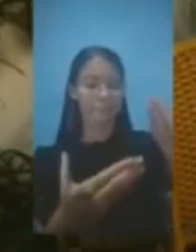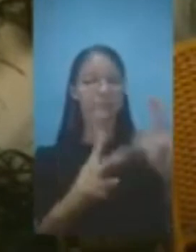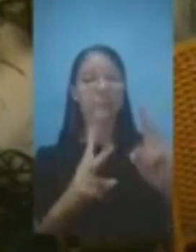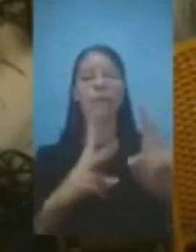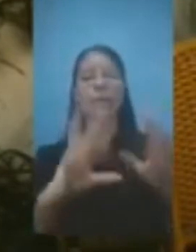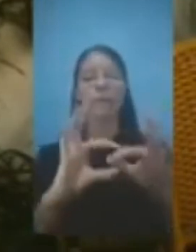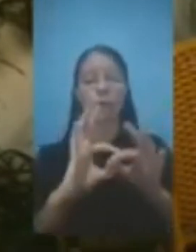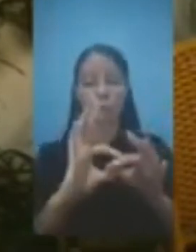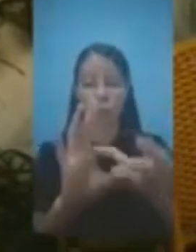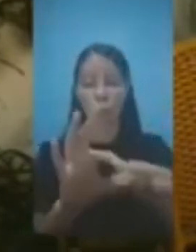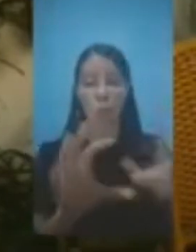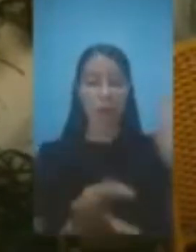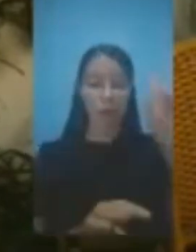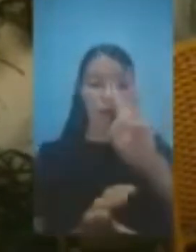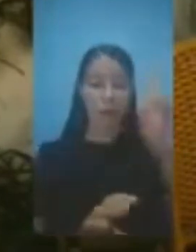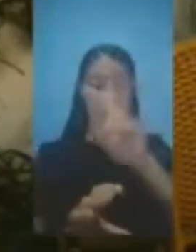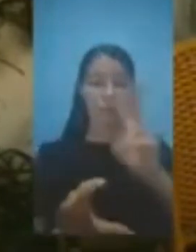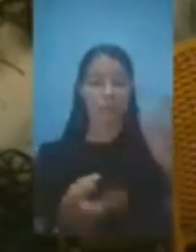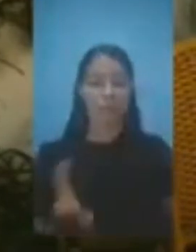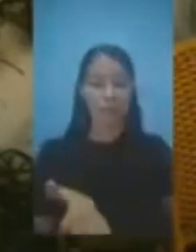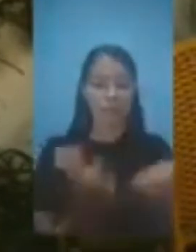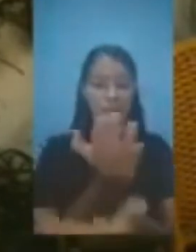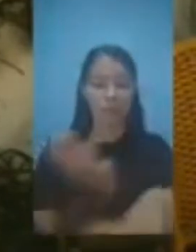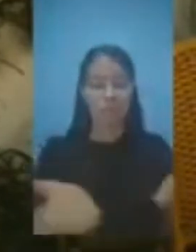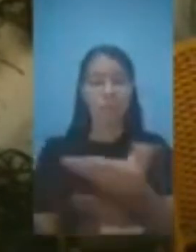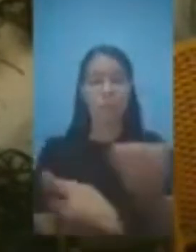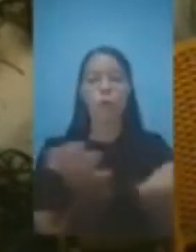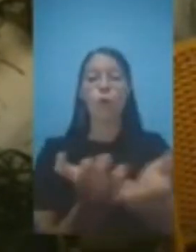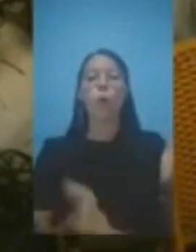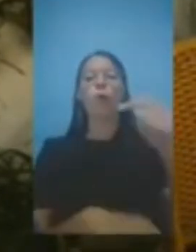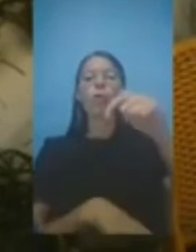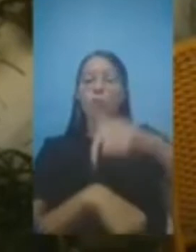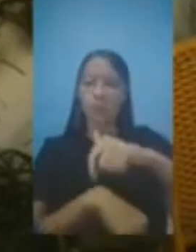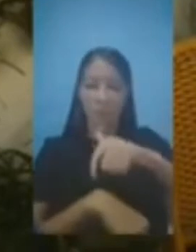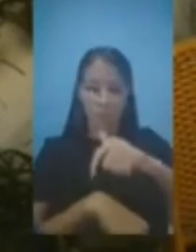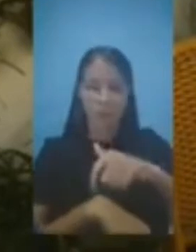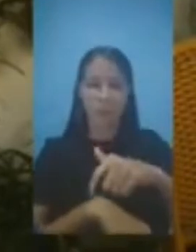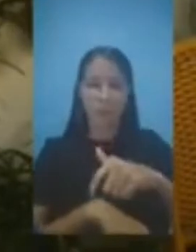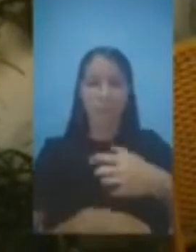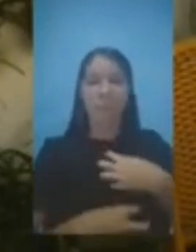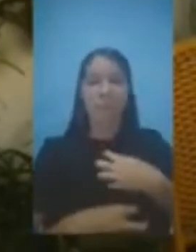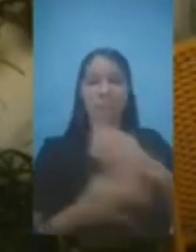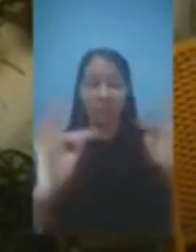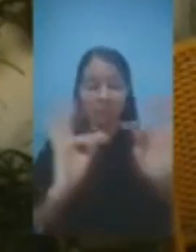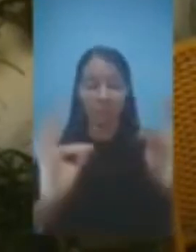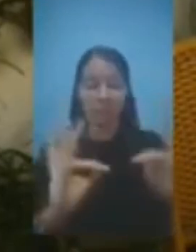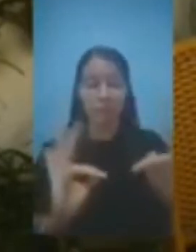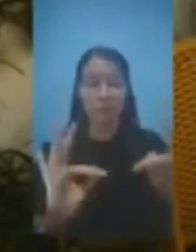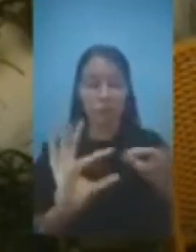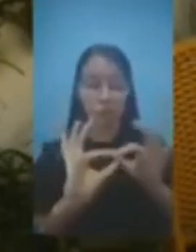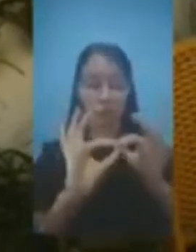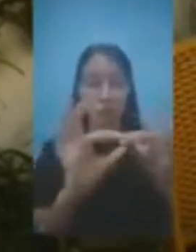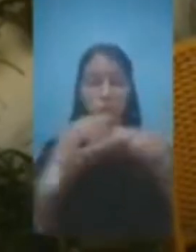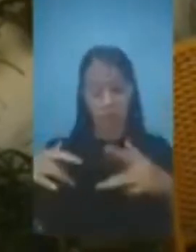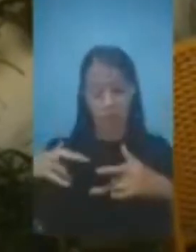que agradeço, Roca, de você estar sempre lembrando de mim nesses momentos, nessas horas. Eu